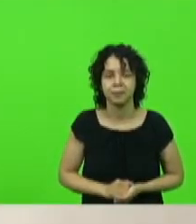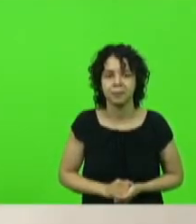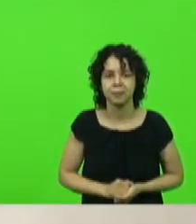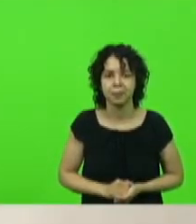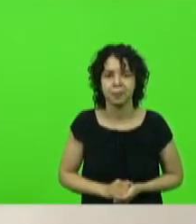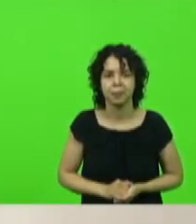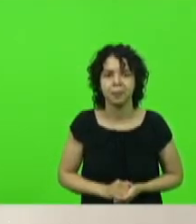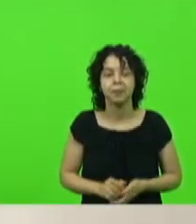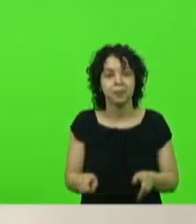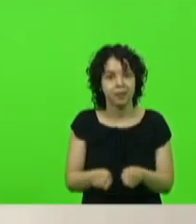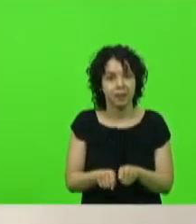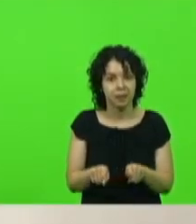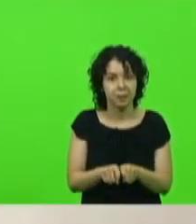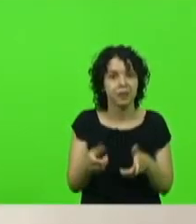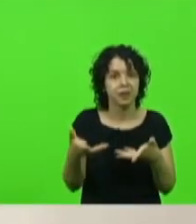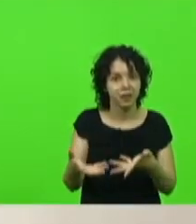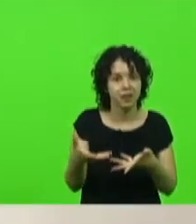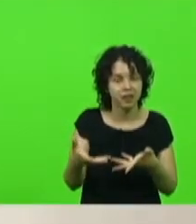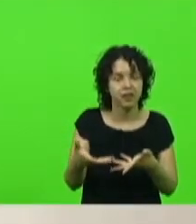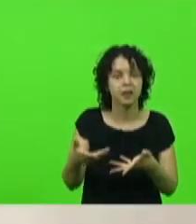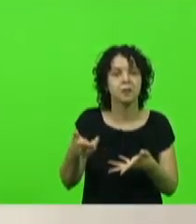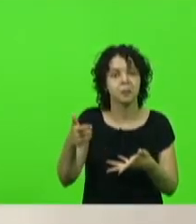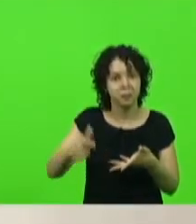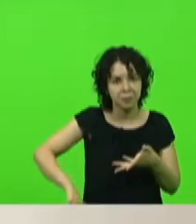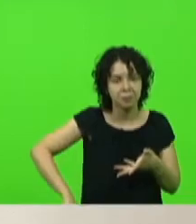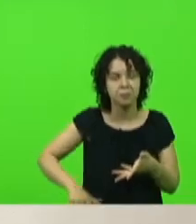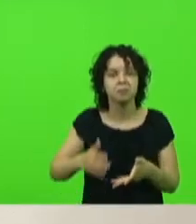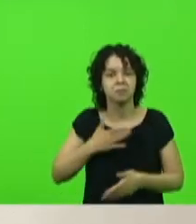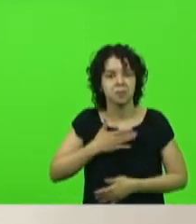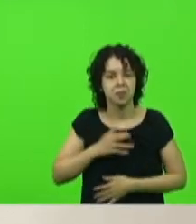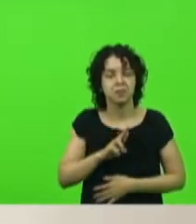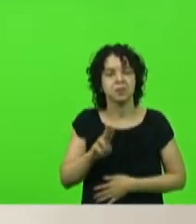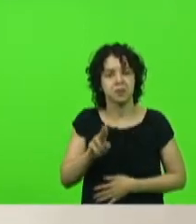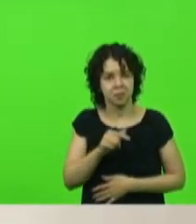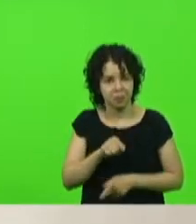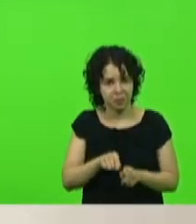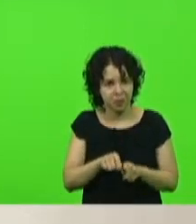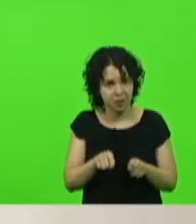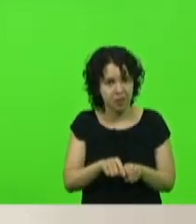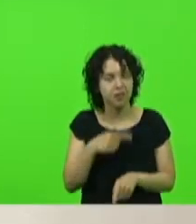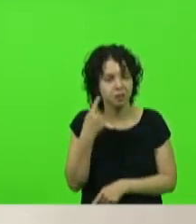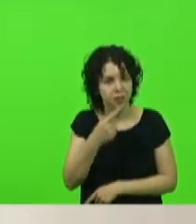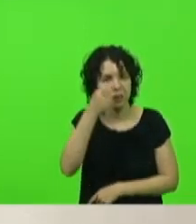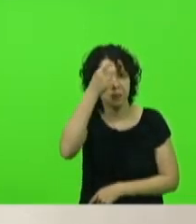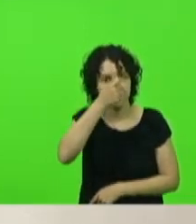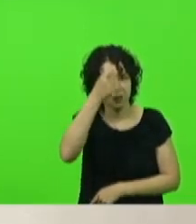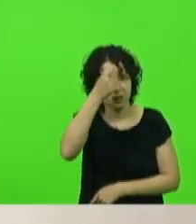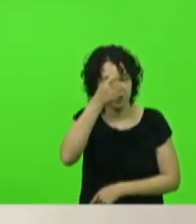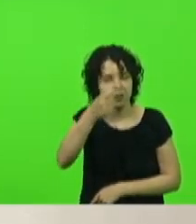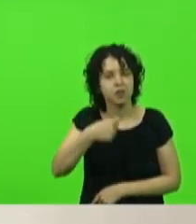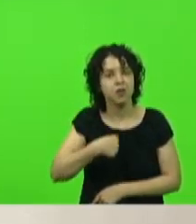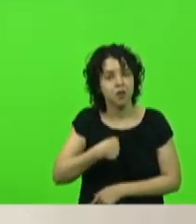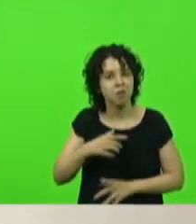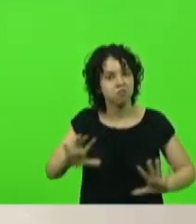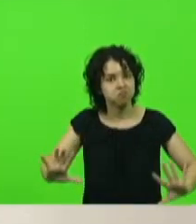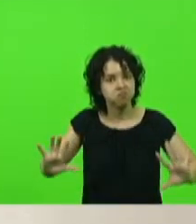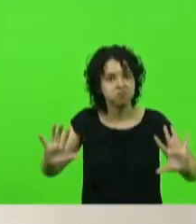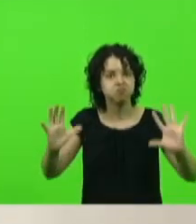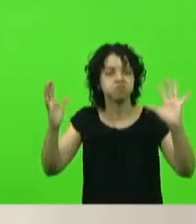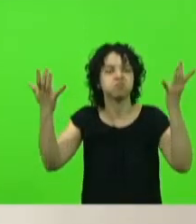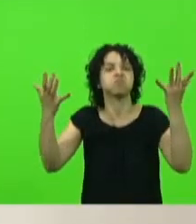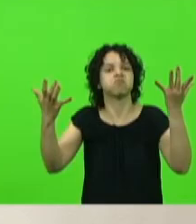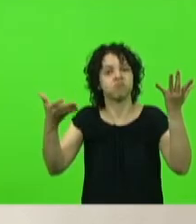Também gostaria de reforçar isso, em meu nome também, em nome do deputado Maurício. Será um grande evento, onde teremos